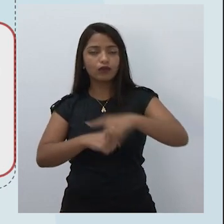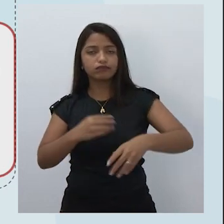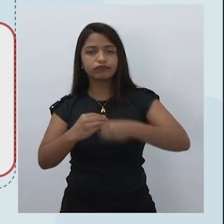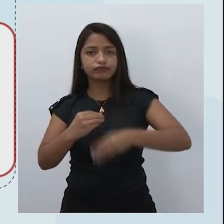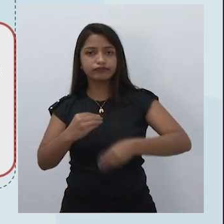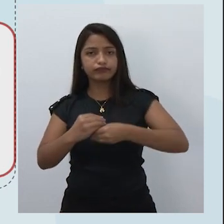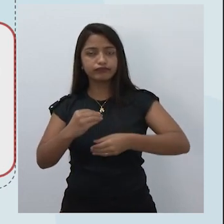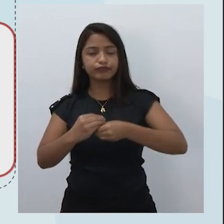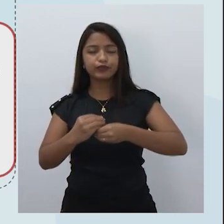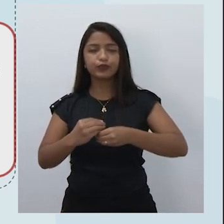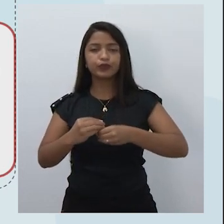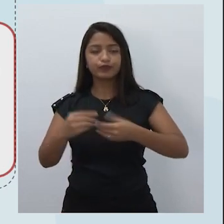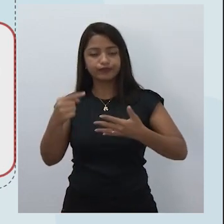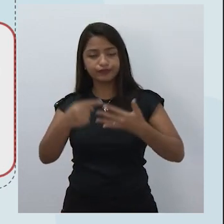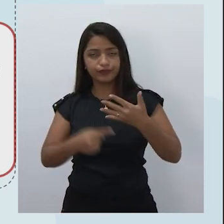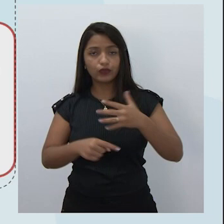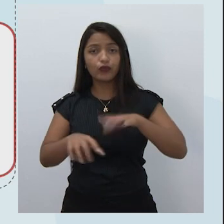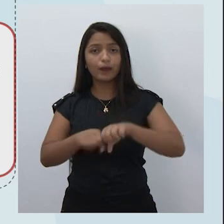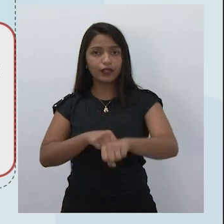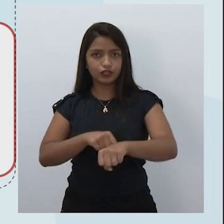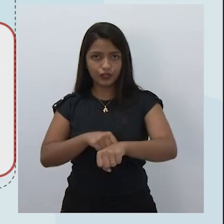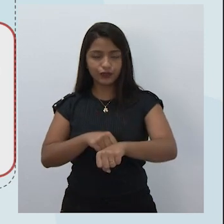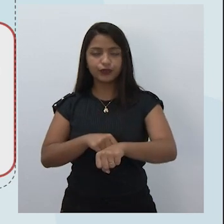itinerários formativos, tá? Então,